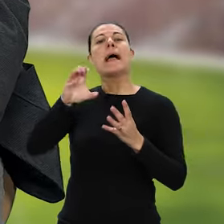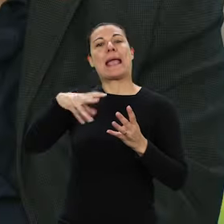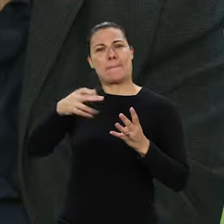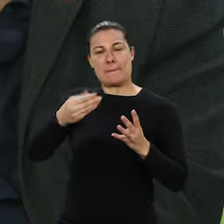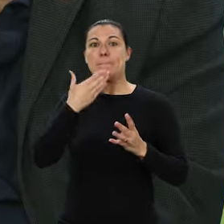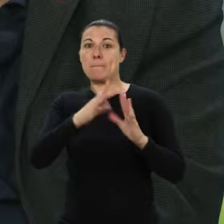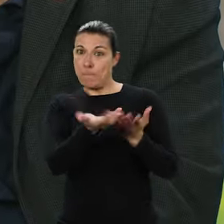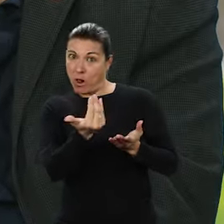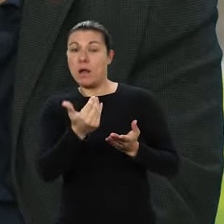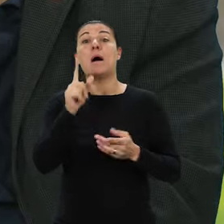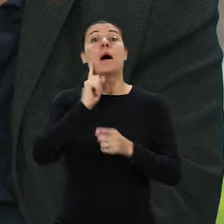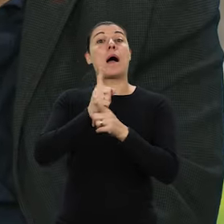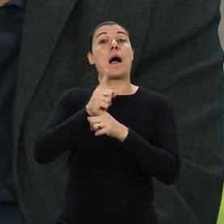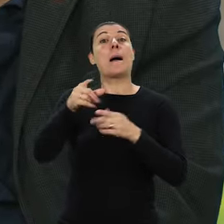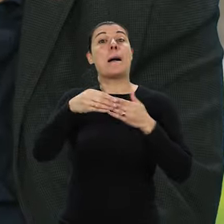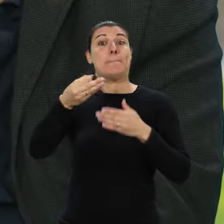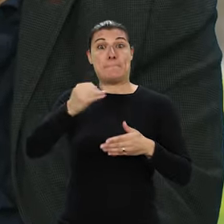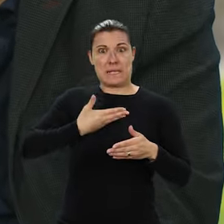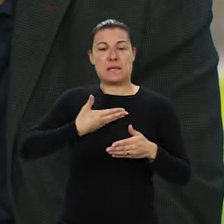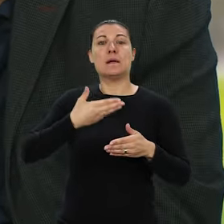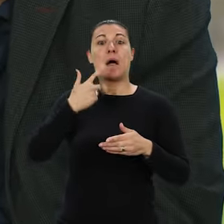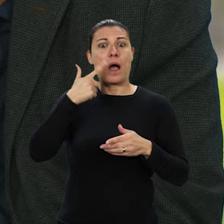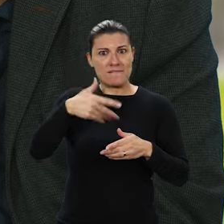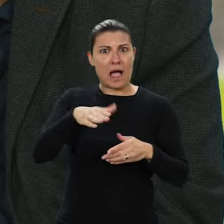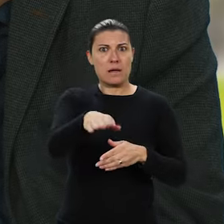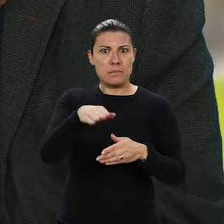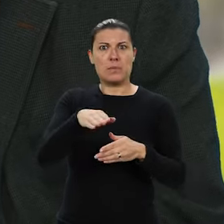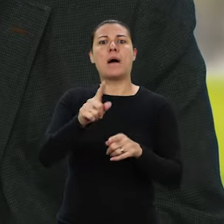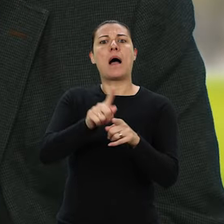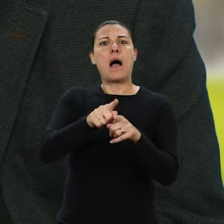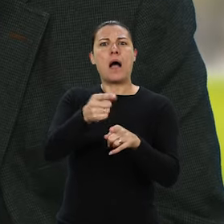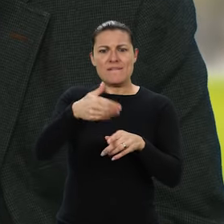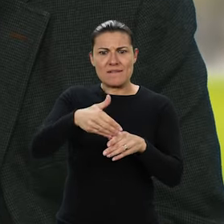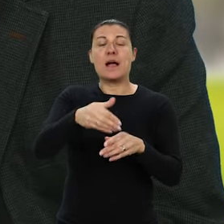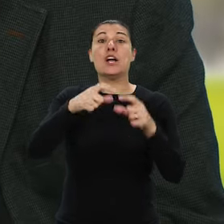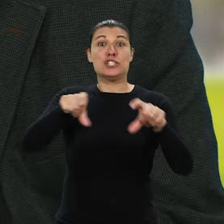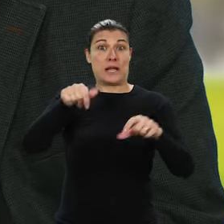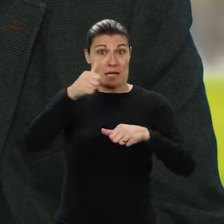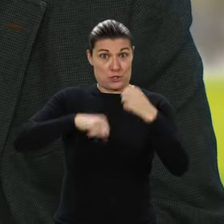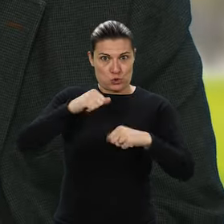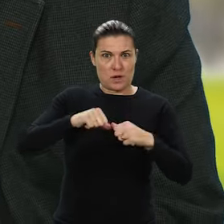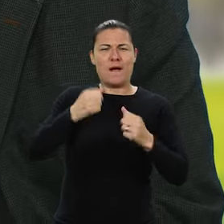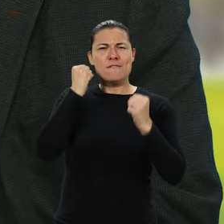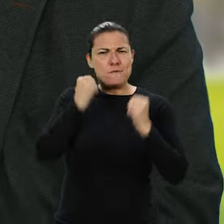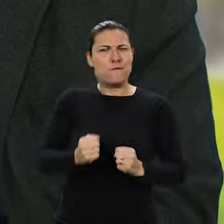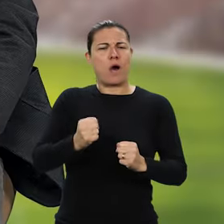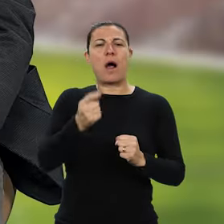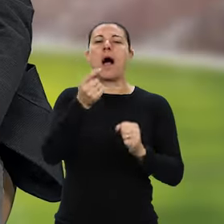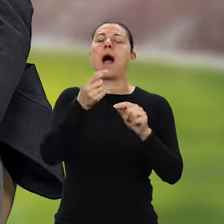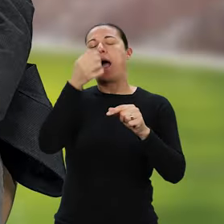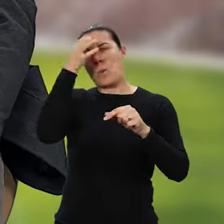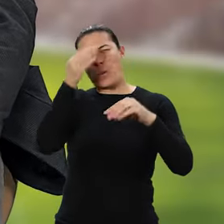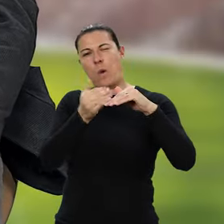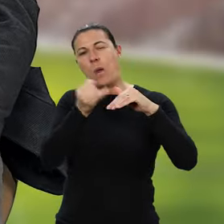bola, mas ninguém liga. Montenegro, atenção, vai chutar fora da área, no meio da rua, vai disparar, segue cirurgia, fortíssimo!